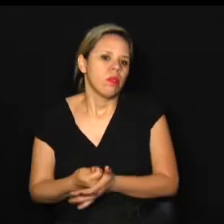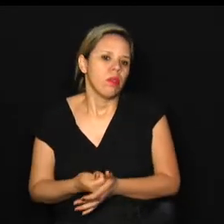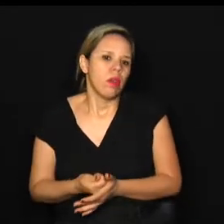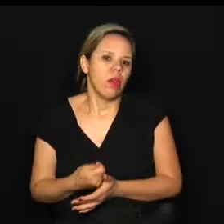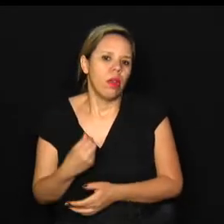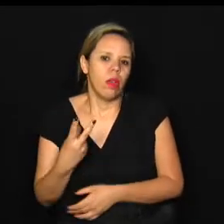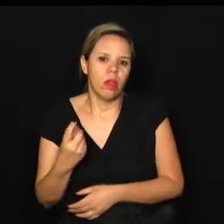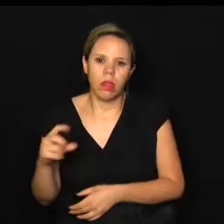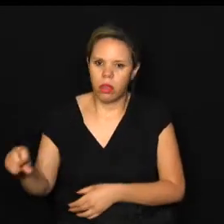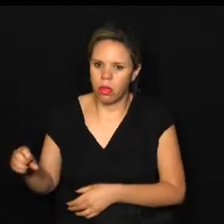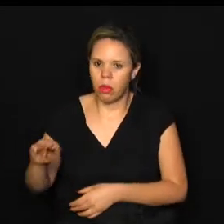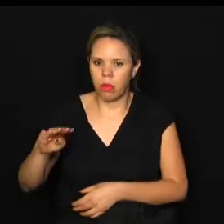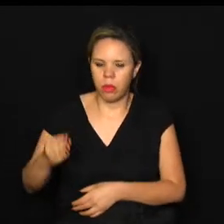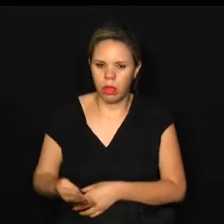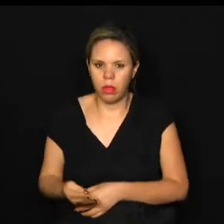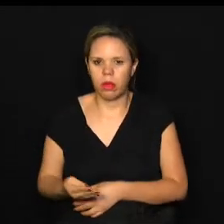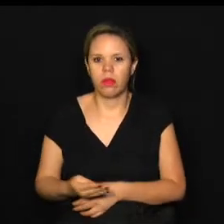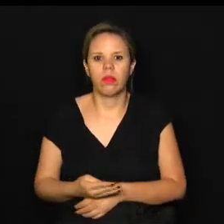2019